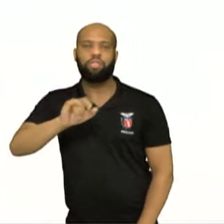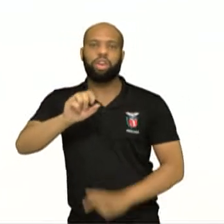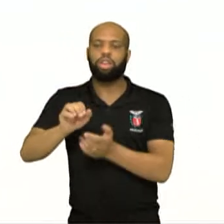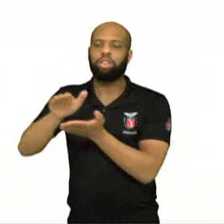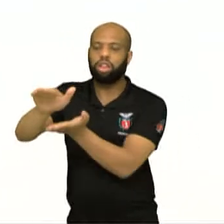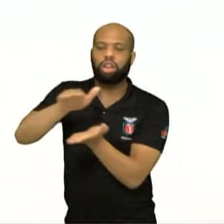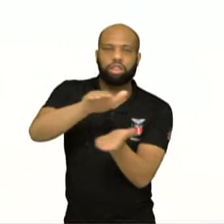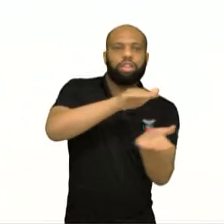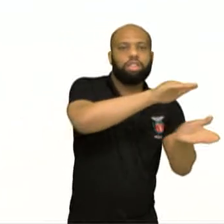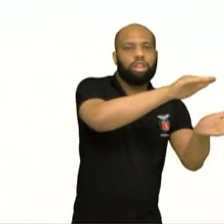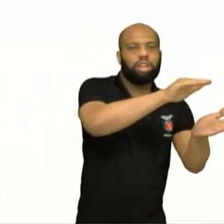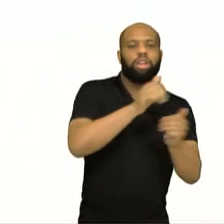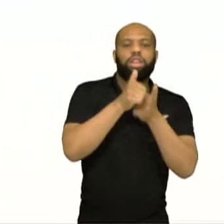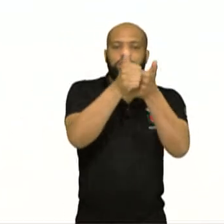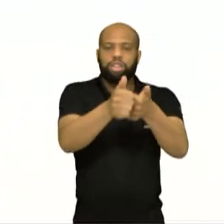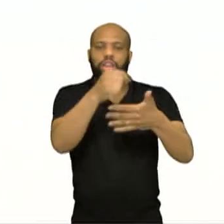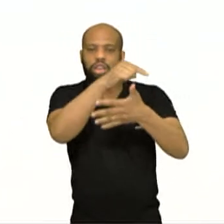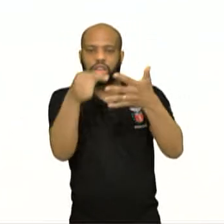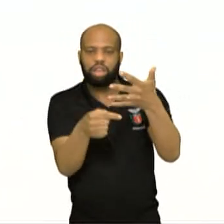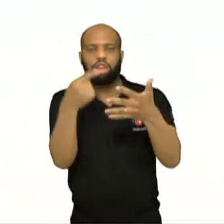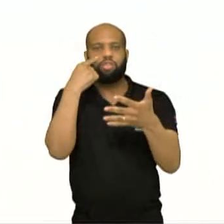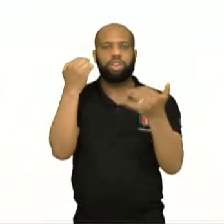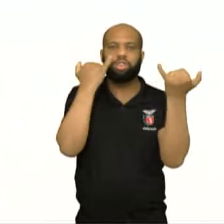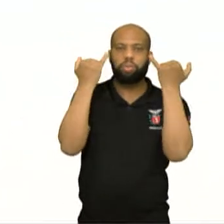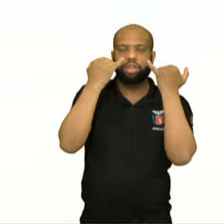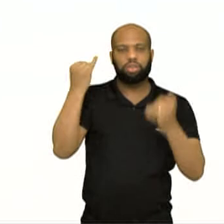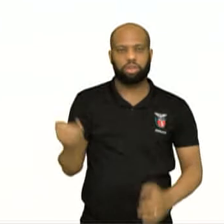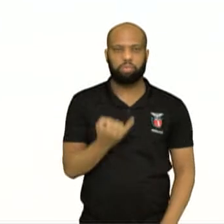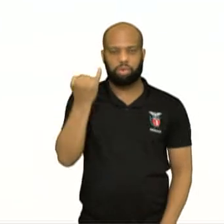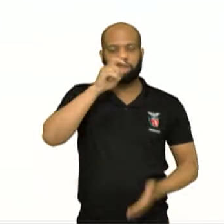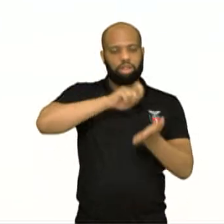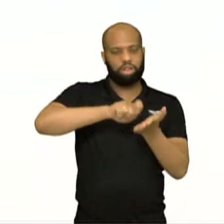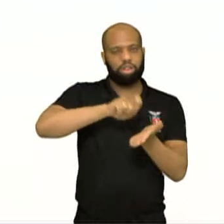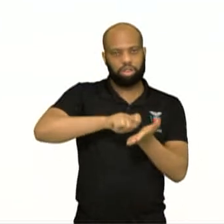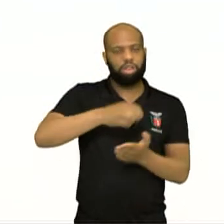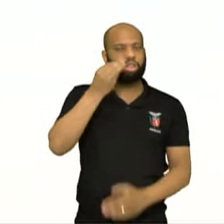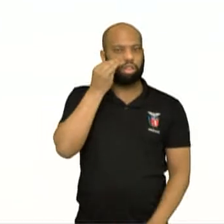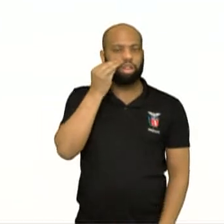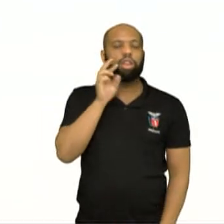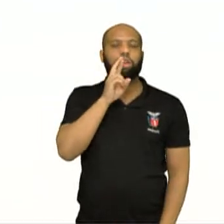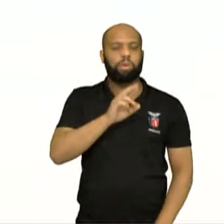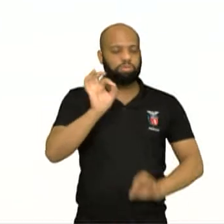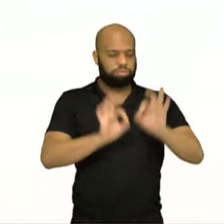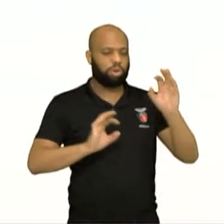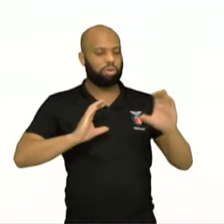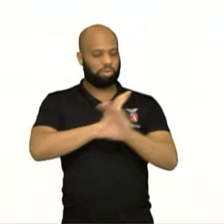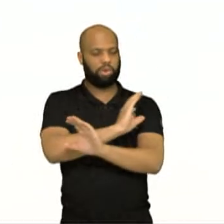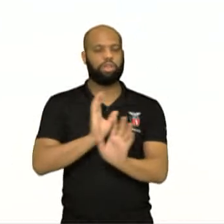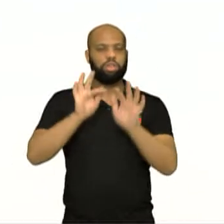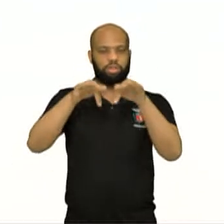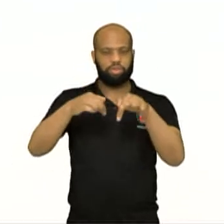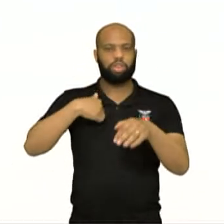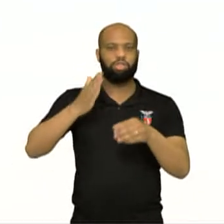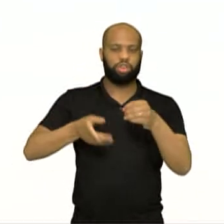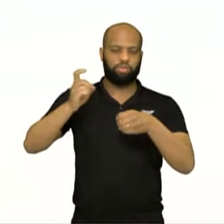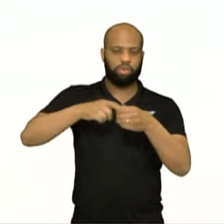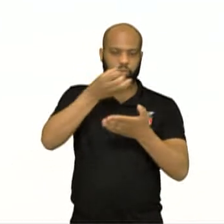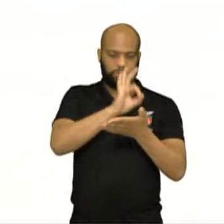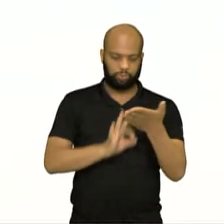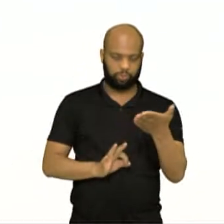Siga aquele passo a passo, destaque as informações importantes e deixa a resposta bem completinha no final, que a gente já vai